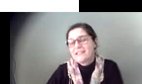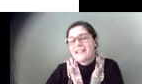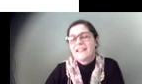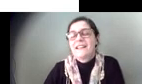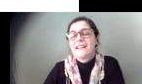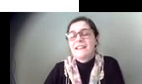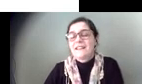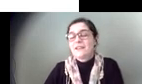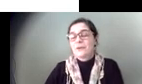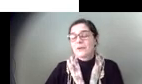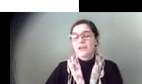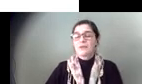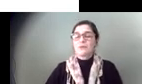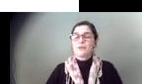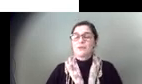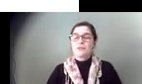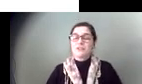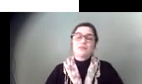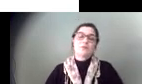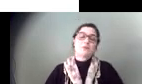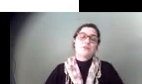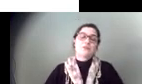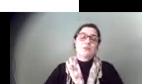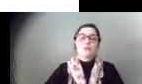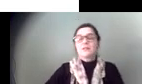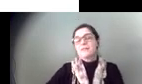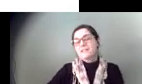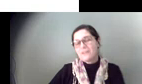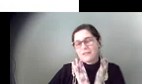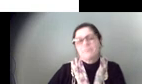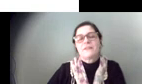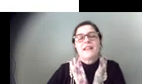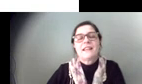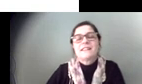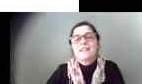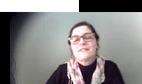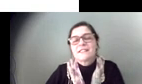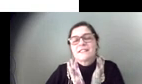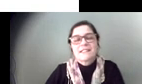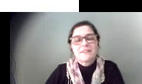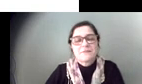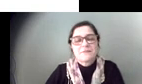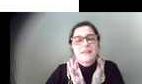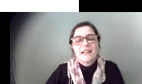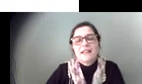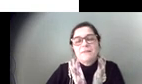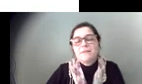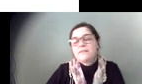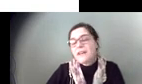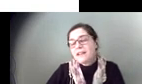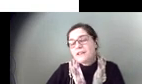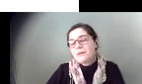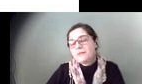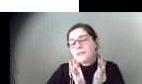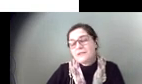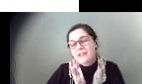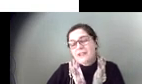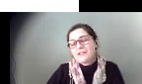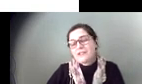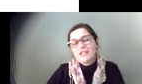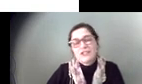6. E eu coloquei o número invertido do meu Seduc, mas enfim, quem quiser fazer inscrição, me fala que